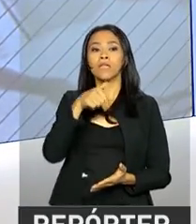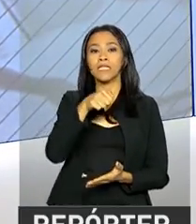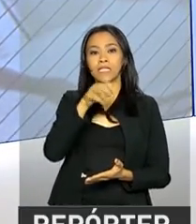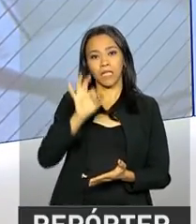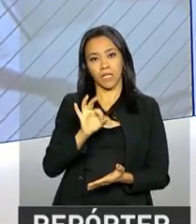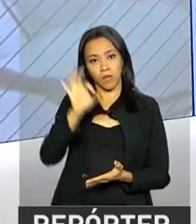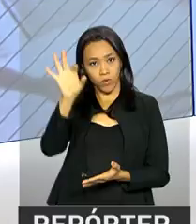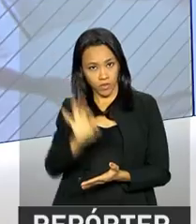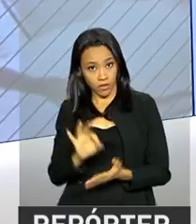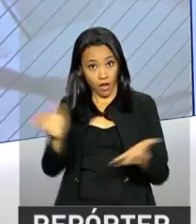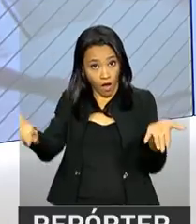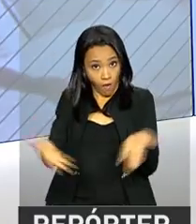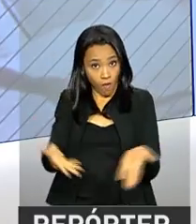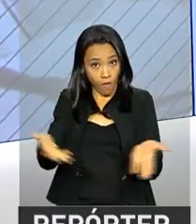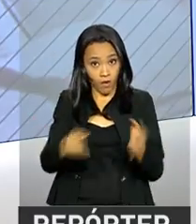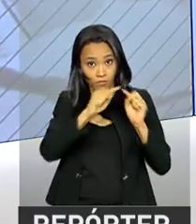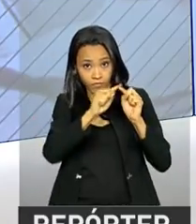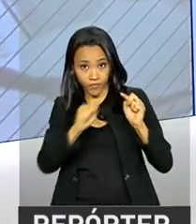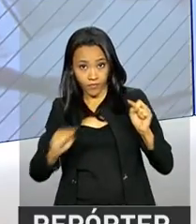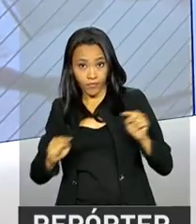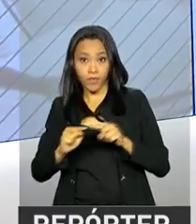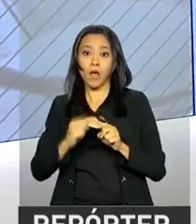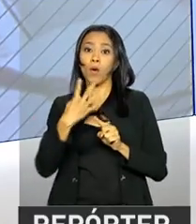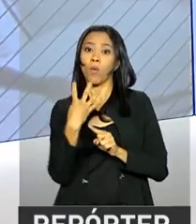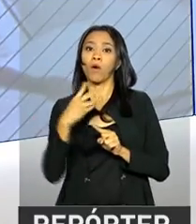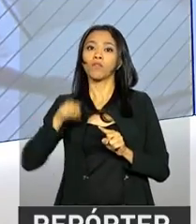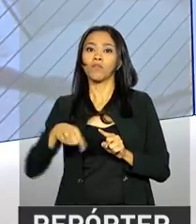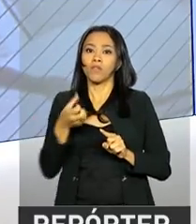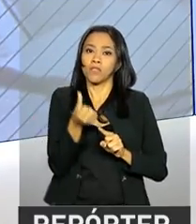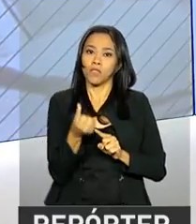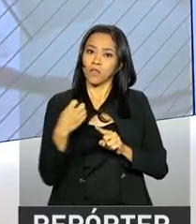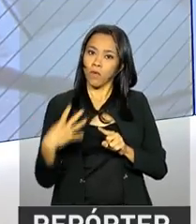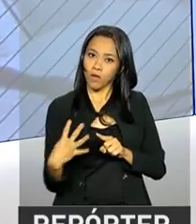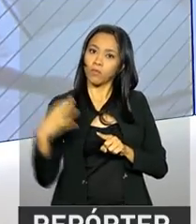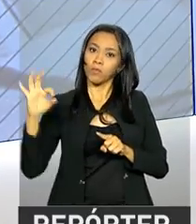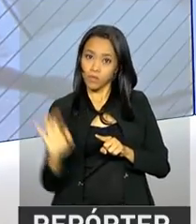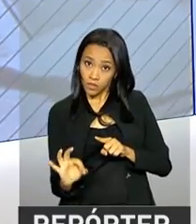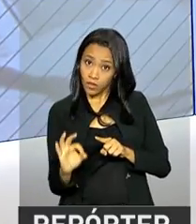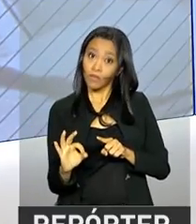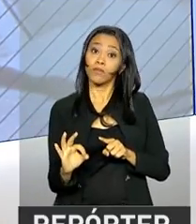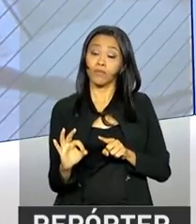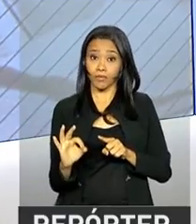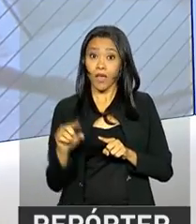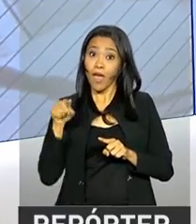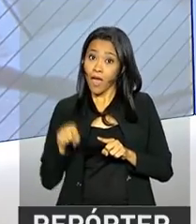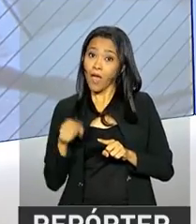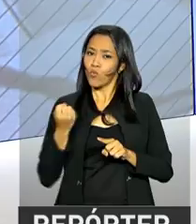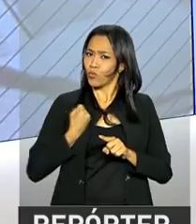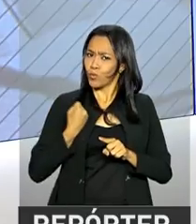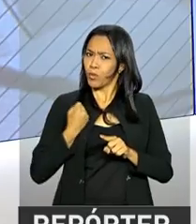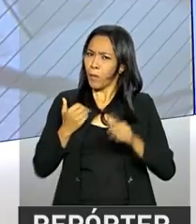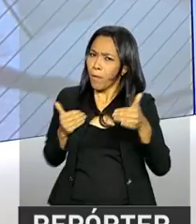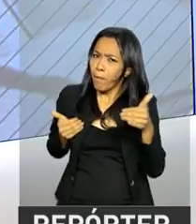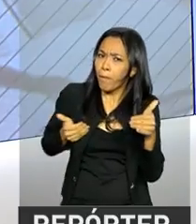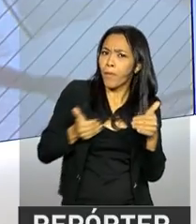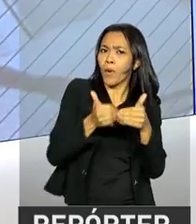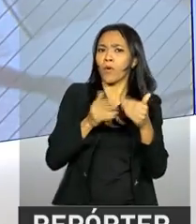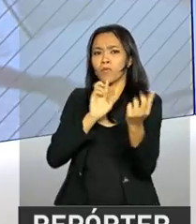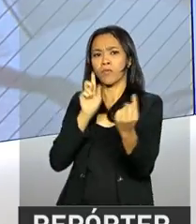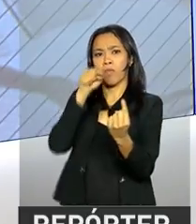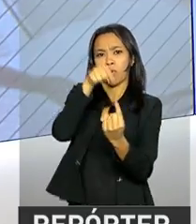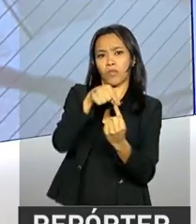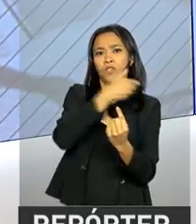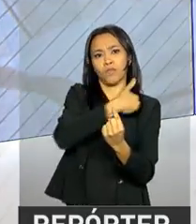por e agora a previsão é de 4,64 por número que fica mais próximo do centro da